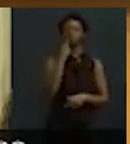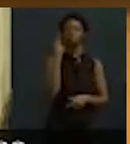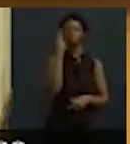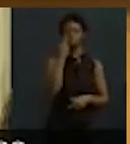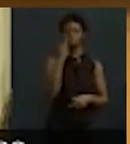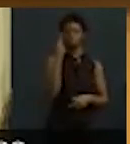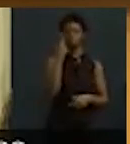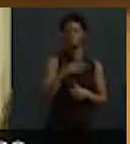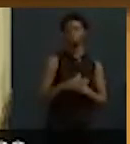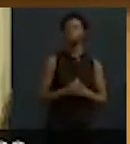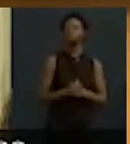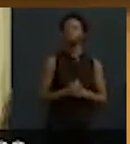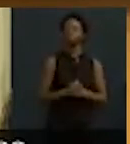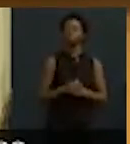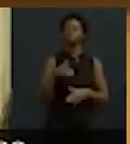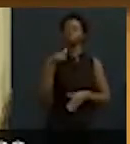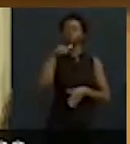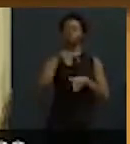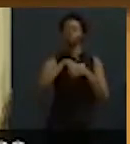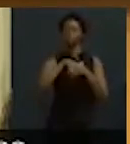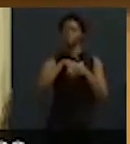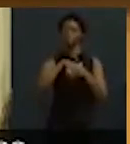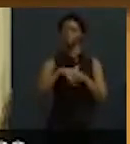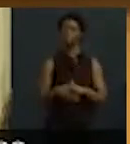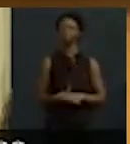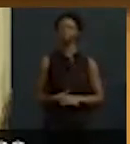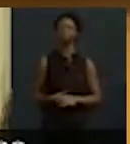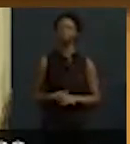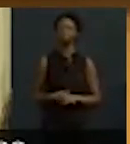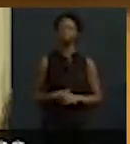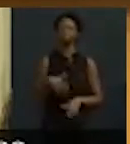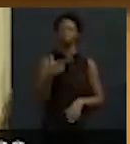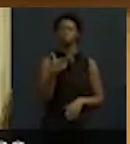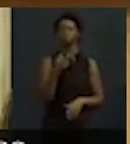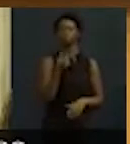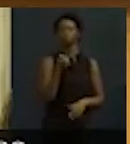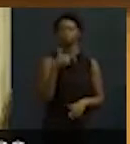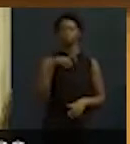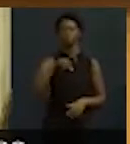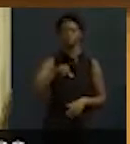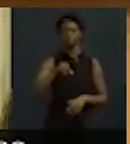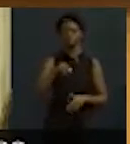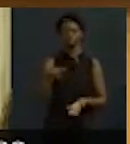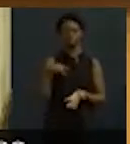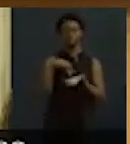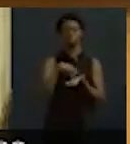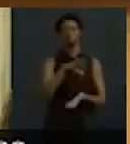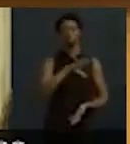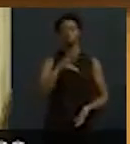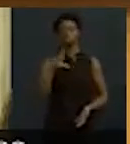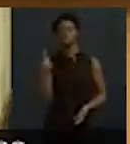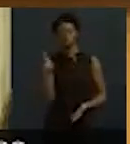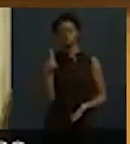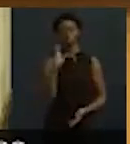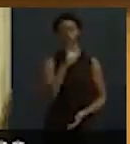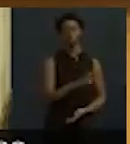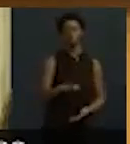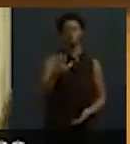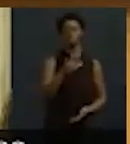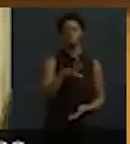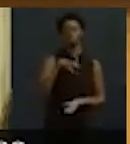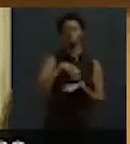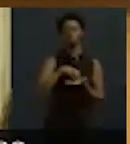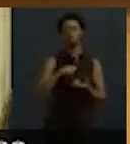e, desde 2019, assumiu a coordenação geral do Centro de Apoio